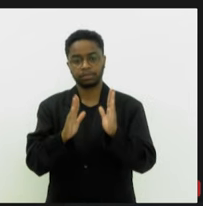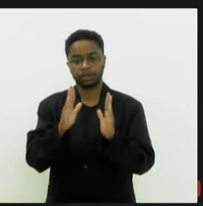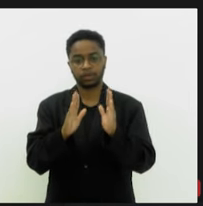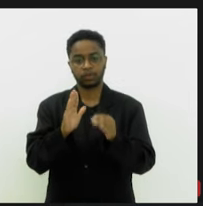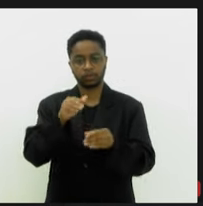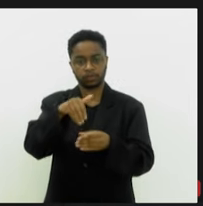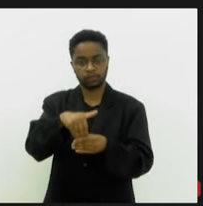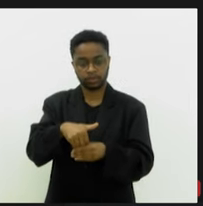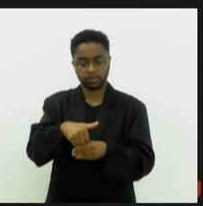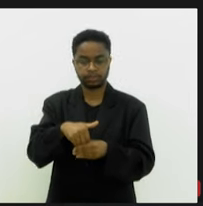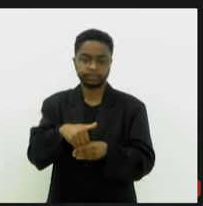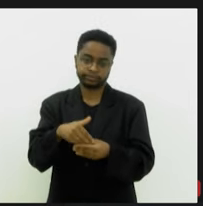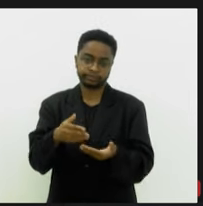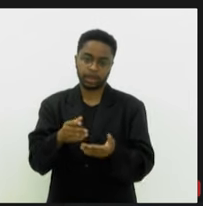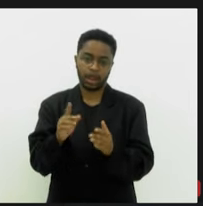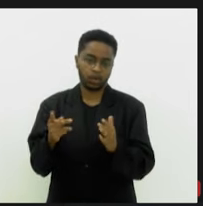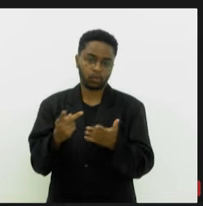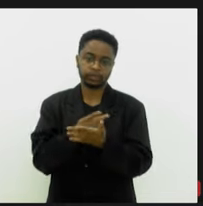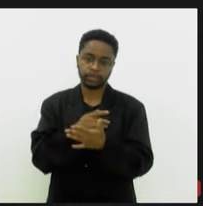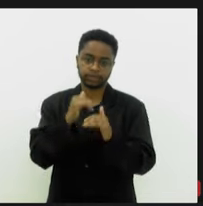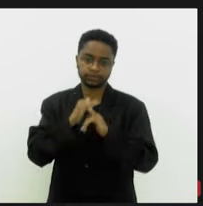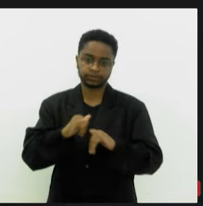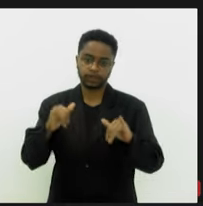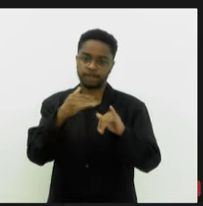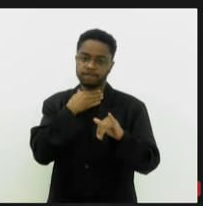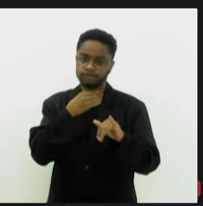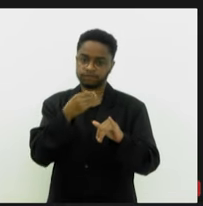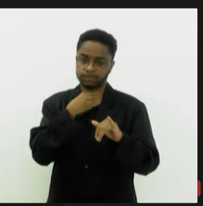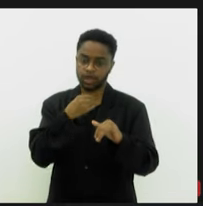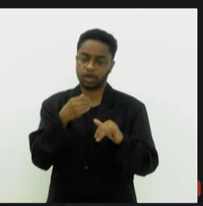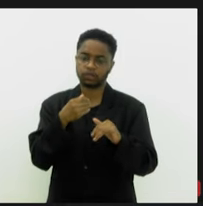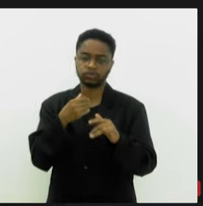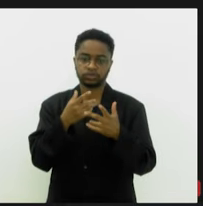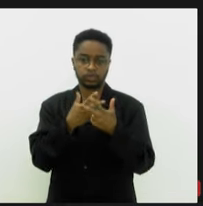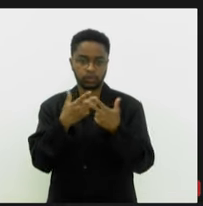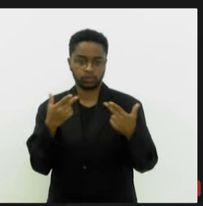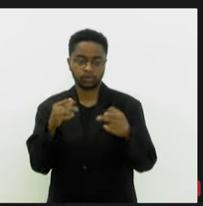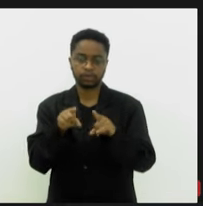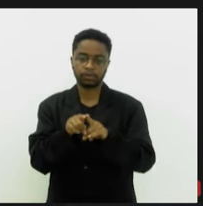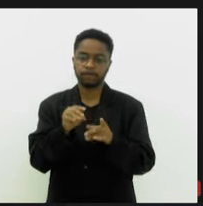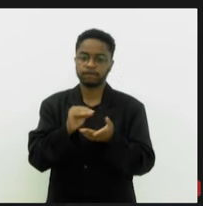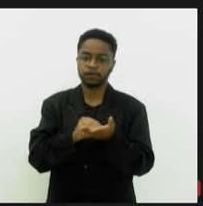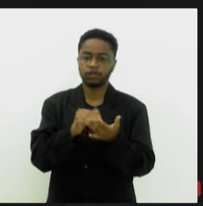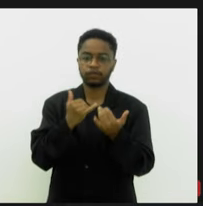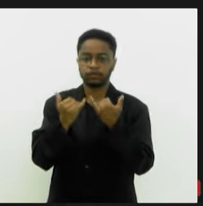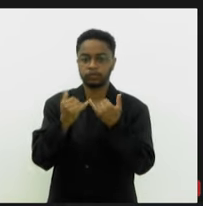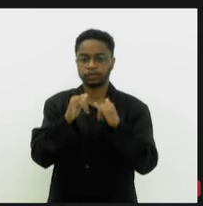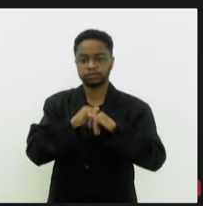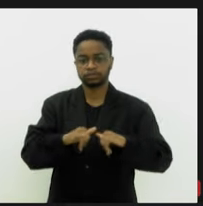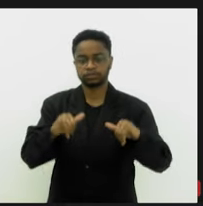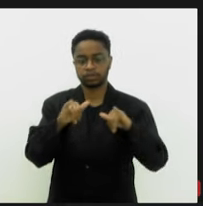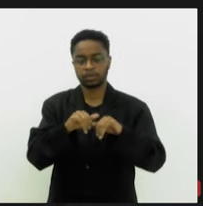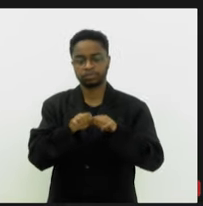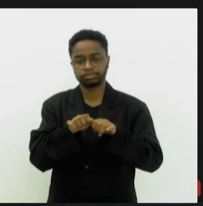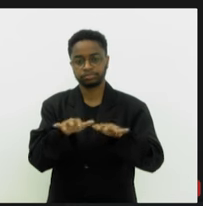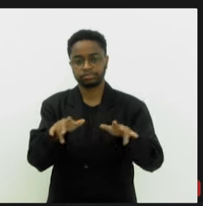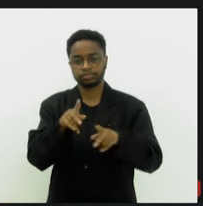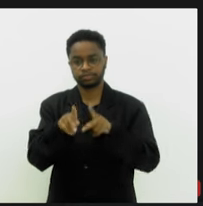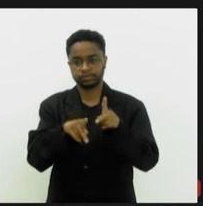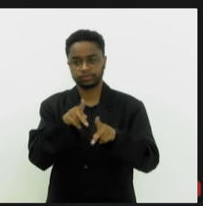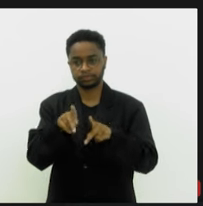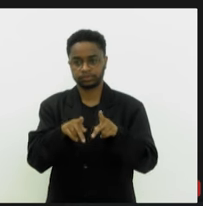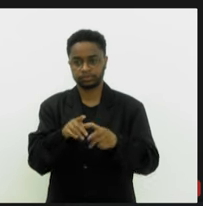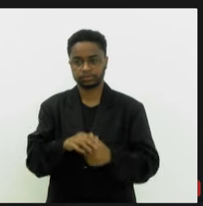muito típico disso, trazer fake news, né, trazer desinformação para a população. Mas a população deputada, é